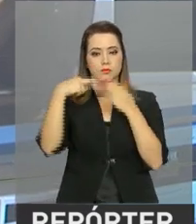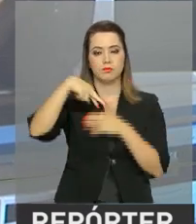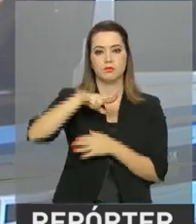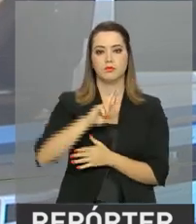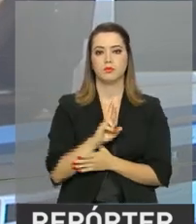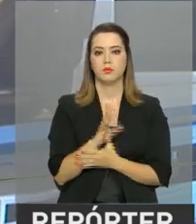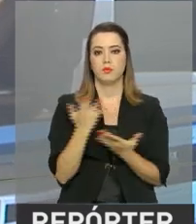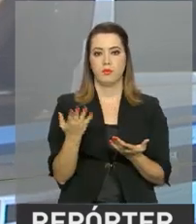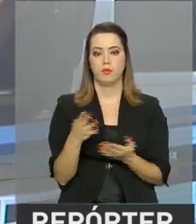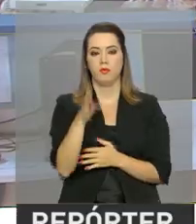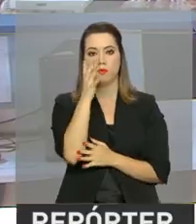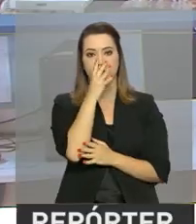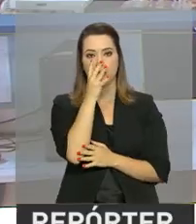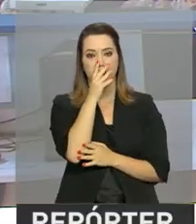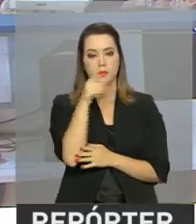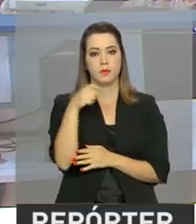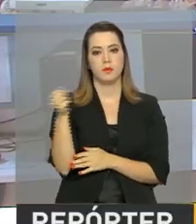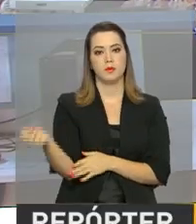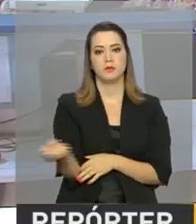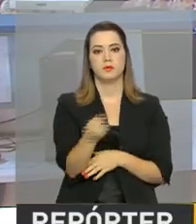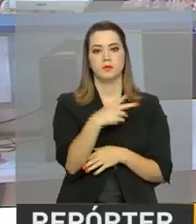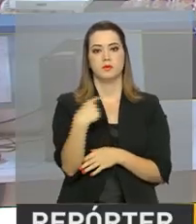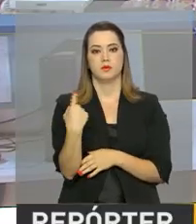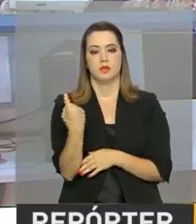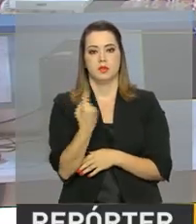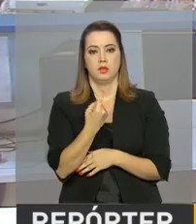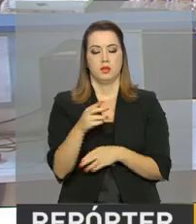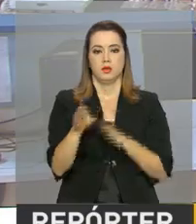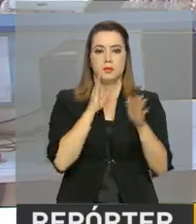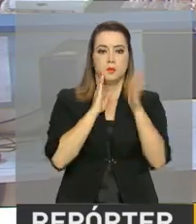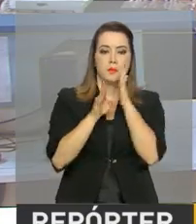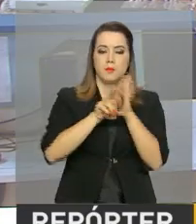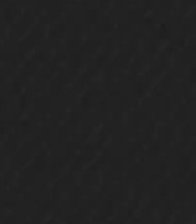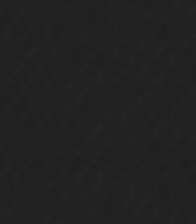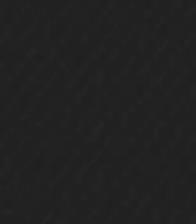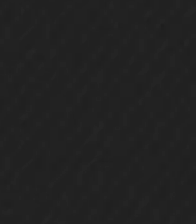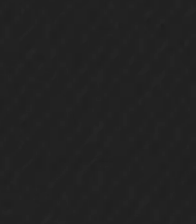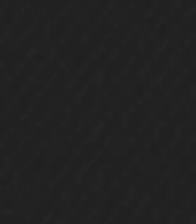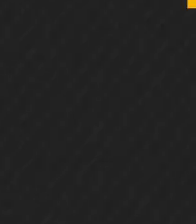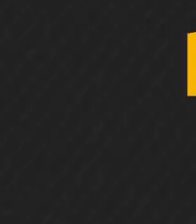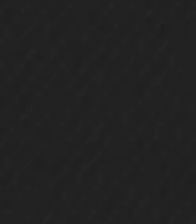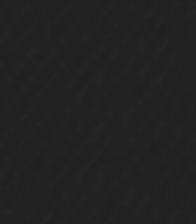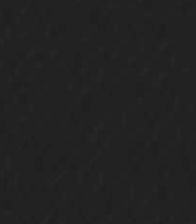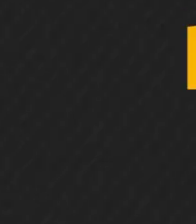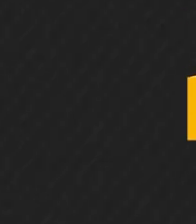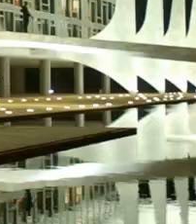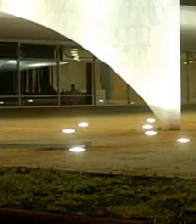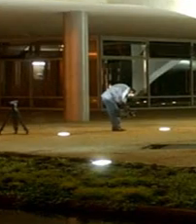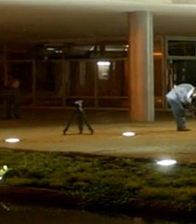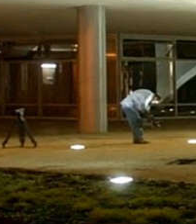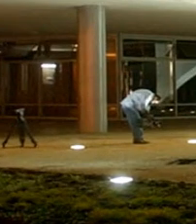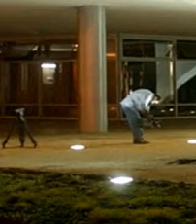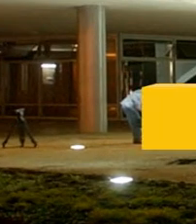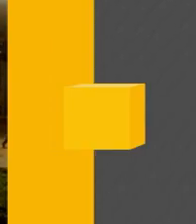do Repórter NBR. Acompanhe também as novidades em nossas redes sociais.